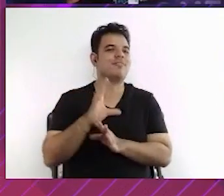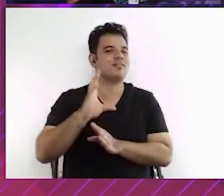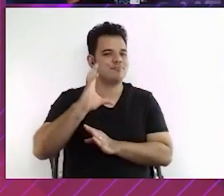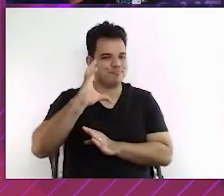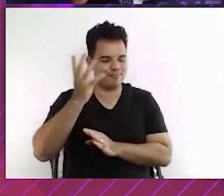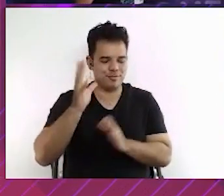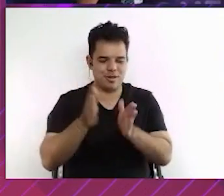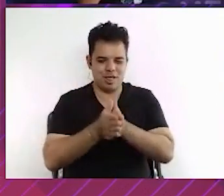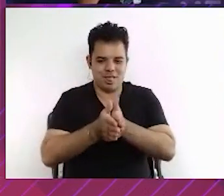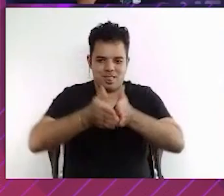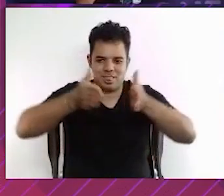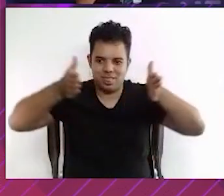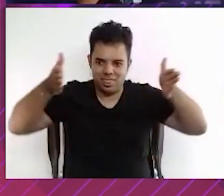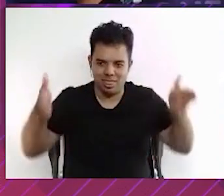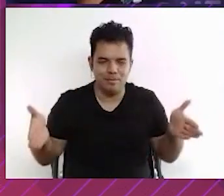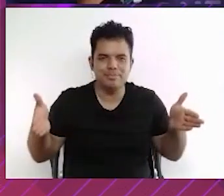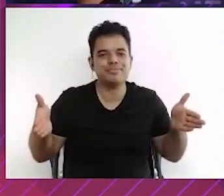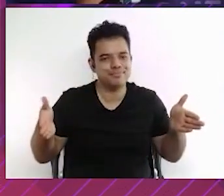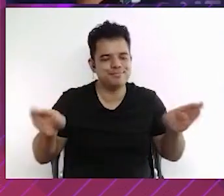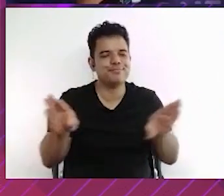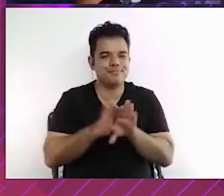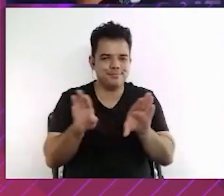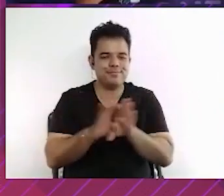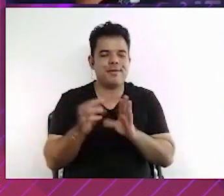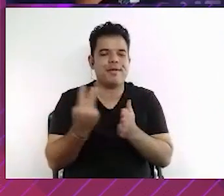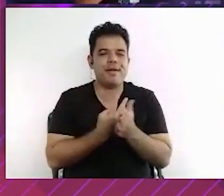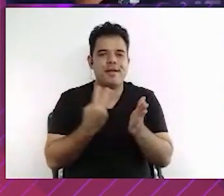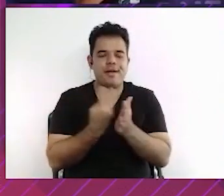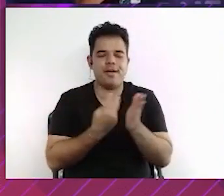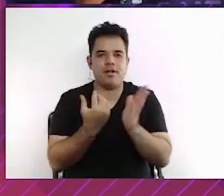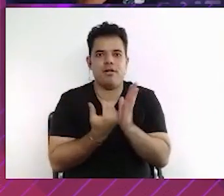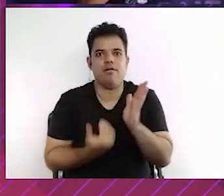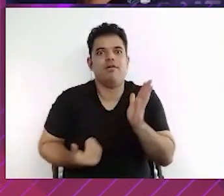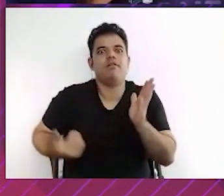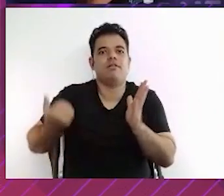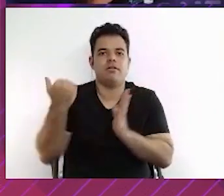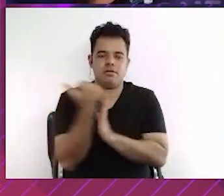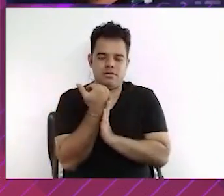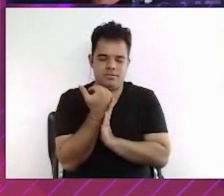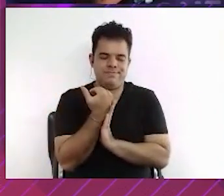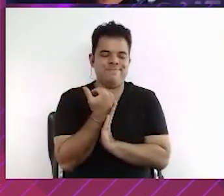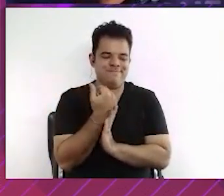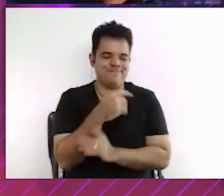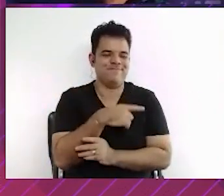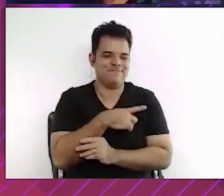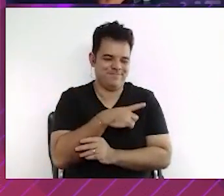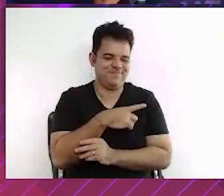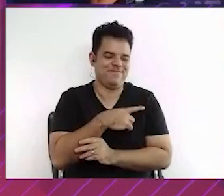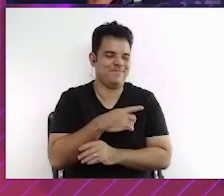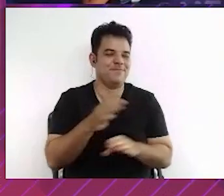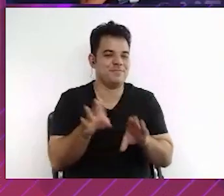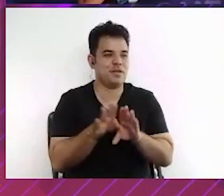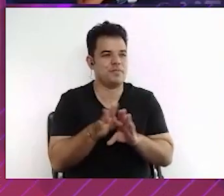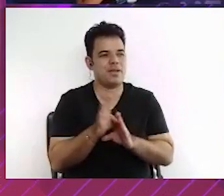acontecem, não tem jeito. Aqui, que nem no gráfico anterior, a gente tem a previsão em